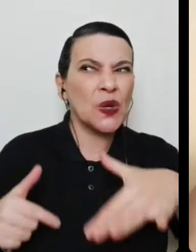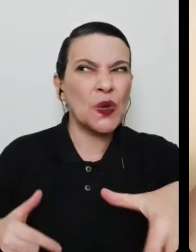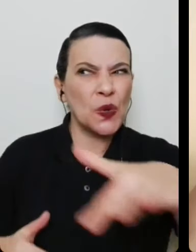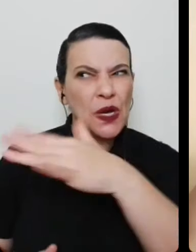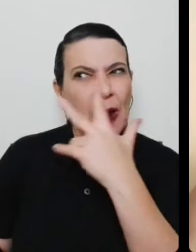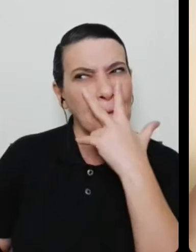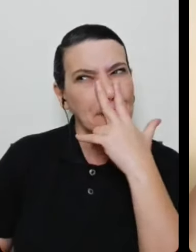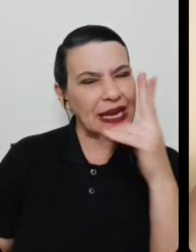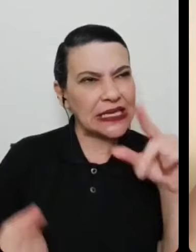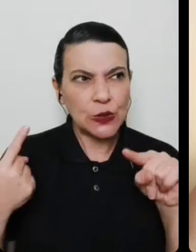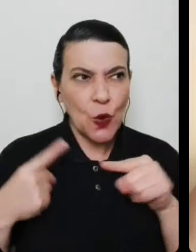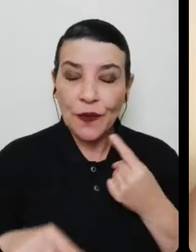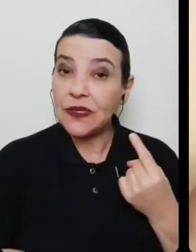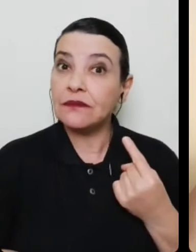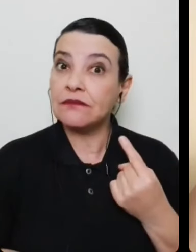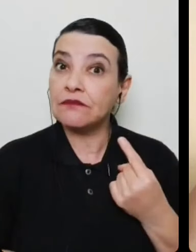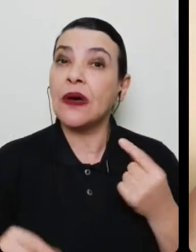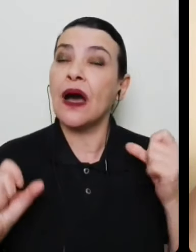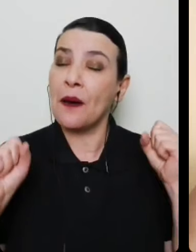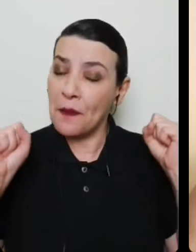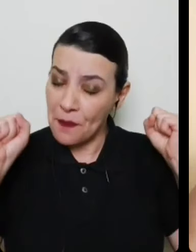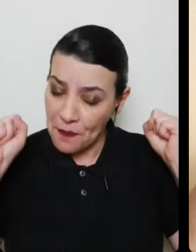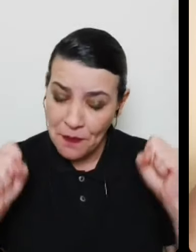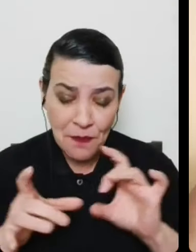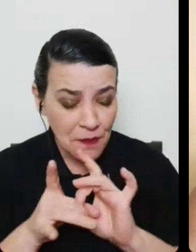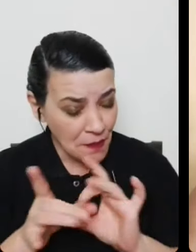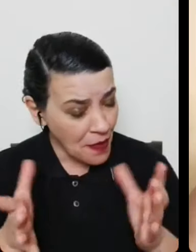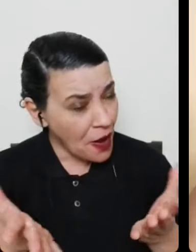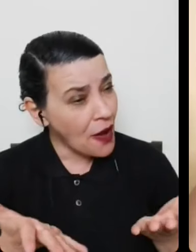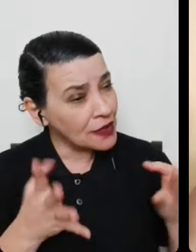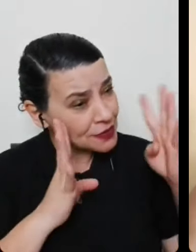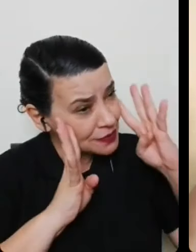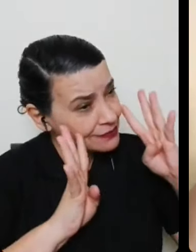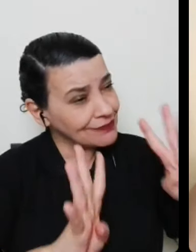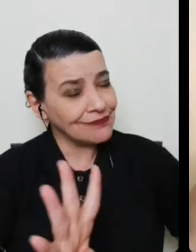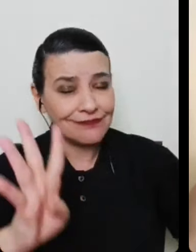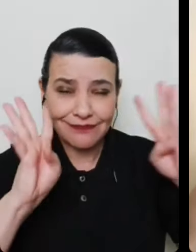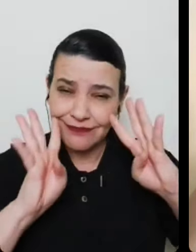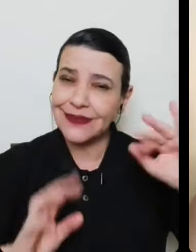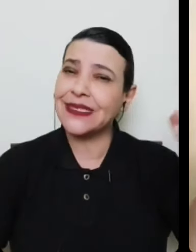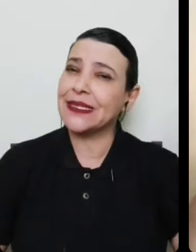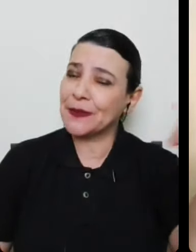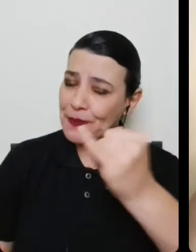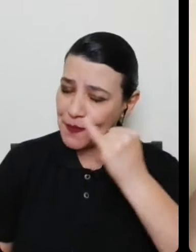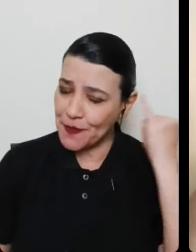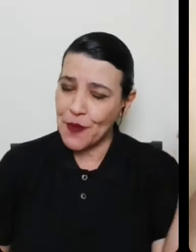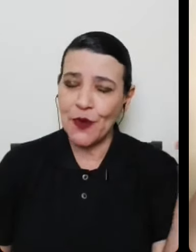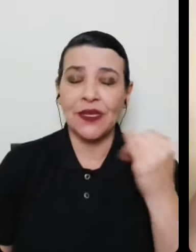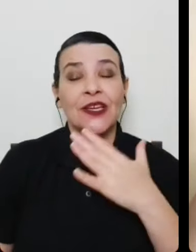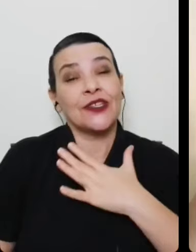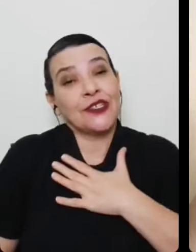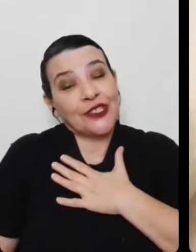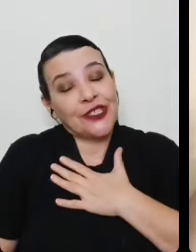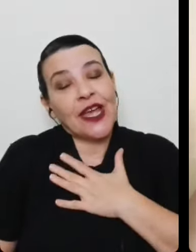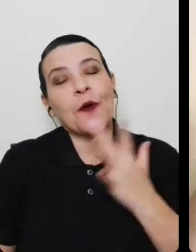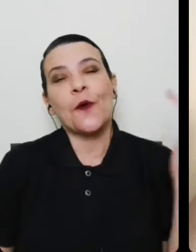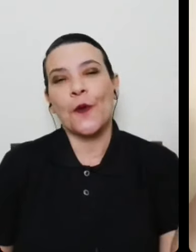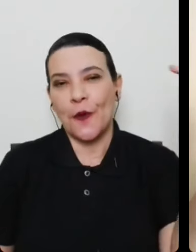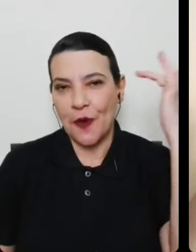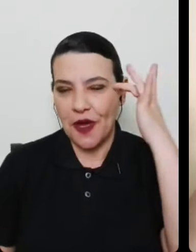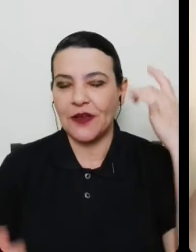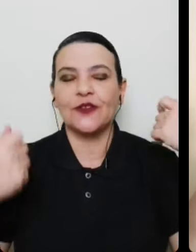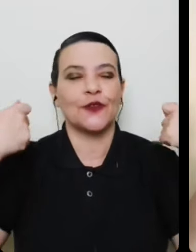pretende comunicar, eu posso ouvir, eu estou aqui para ouvir também. Então, acho que nesse sentido é necessário